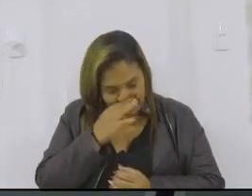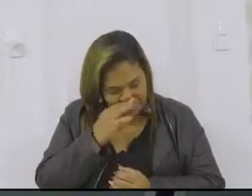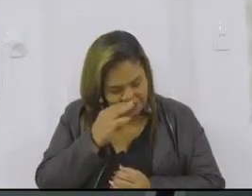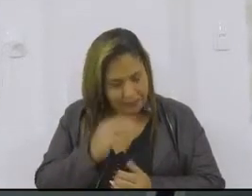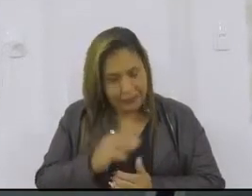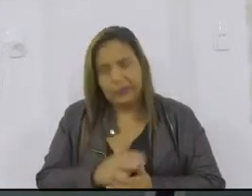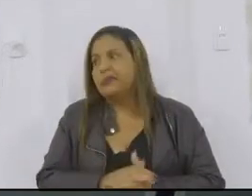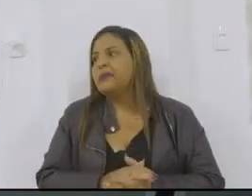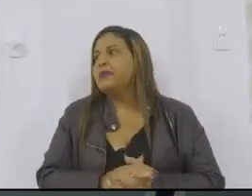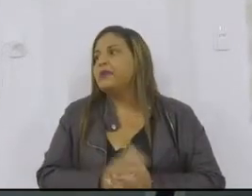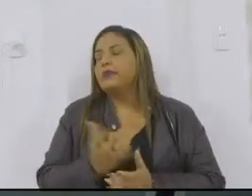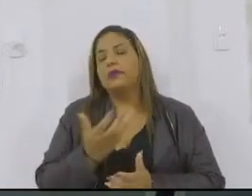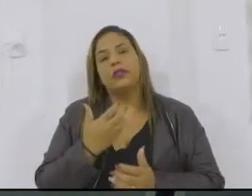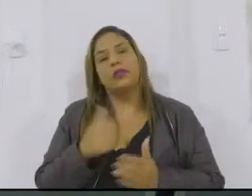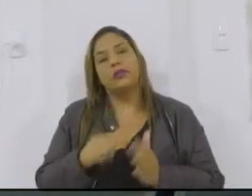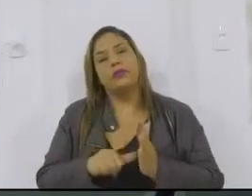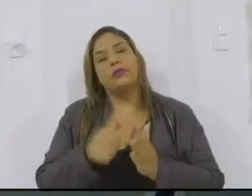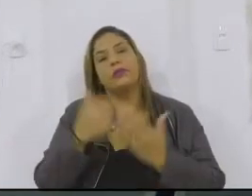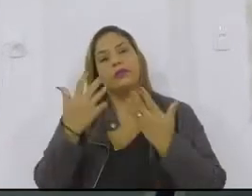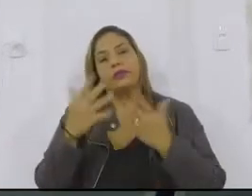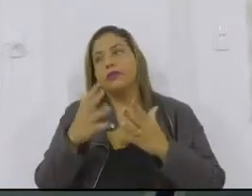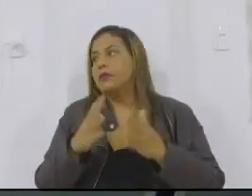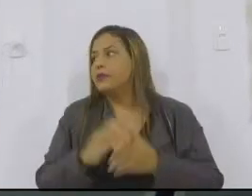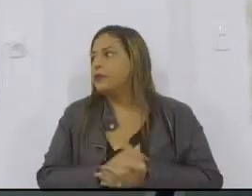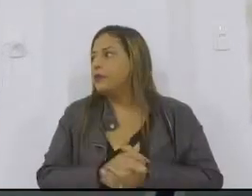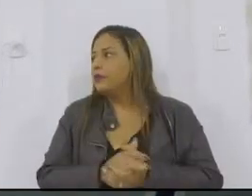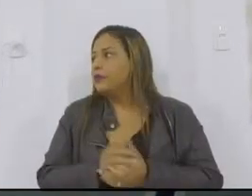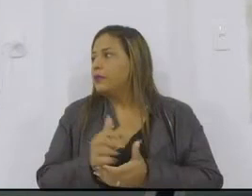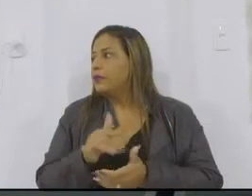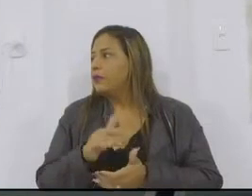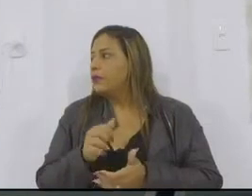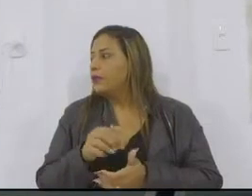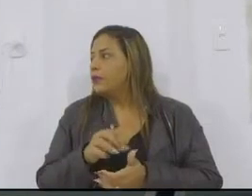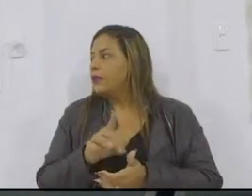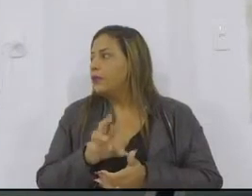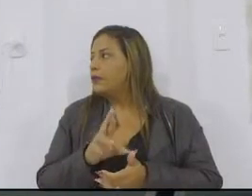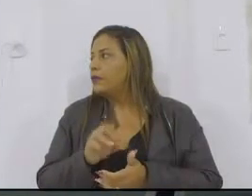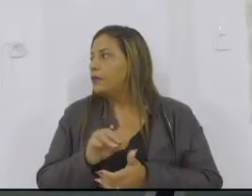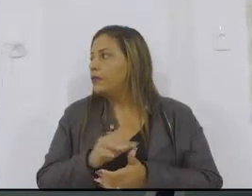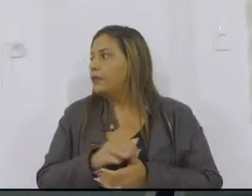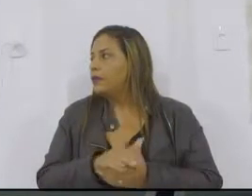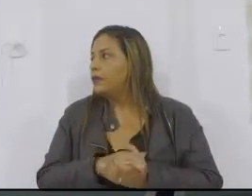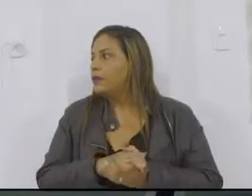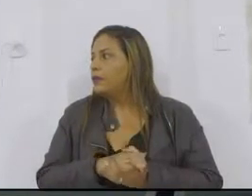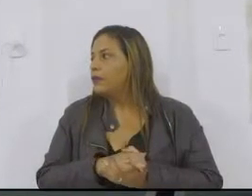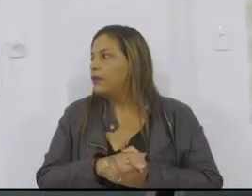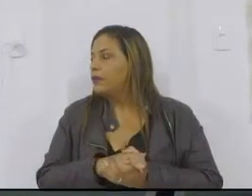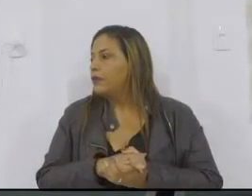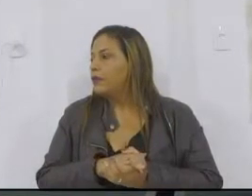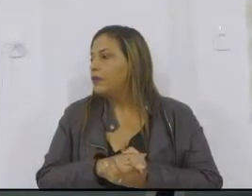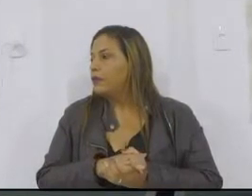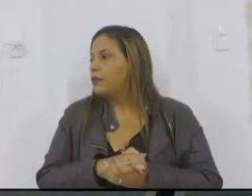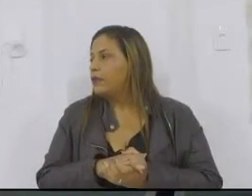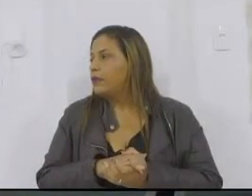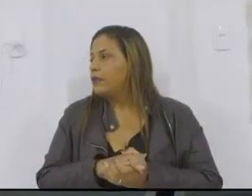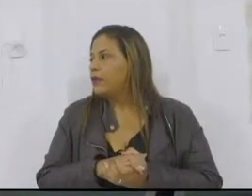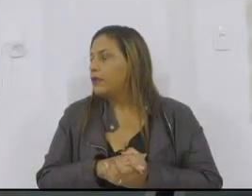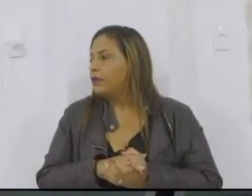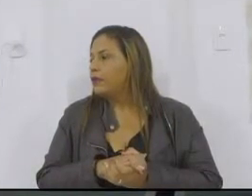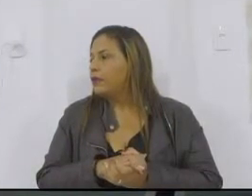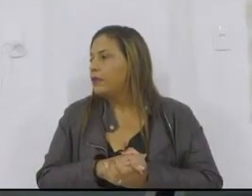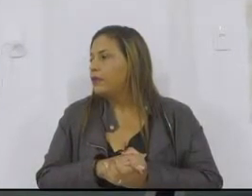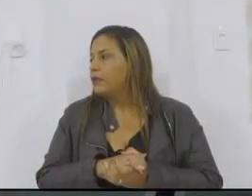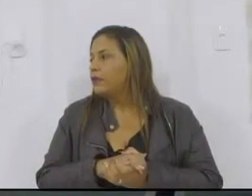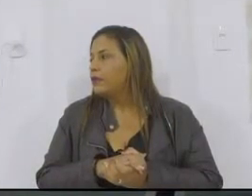Presidente, eu queria primeiro parabenizar o vereador Leandro. Só um minutinho, excelência. Questão, ele é autor da proposição, ele fala